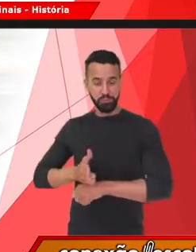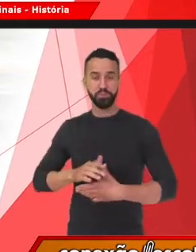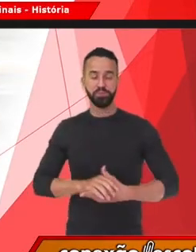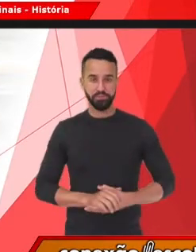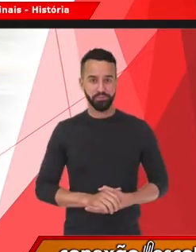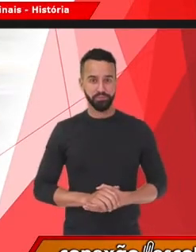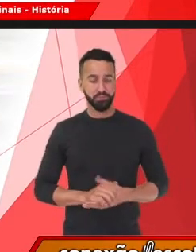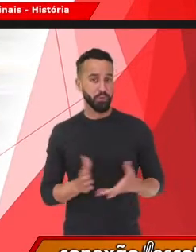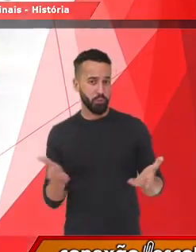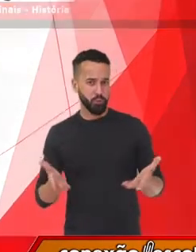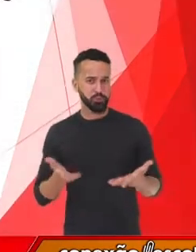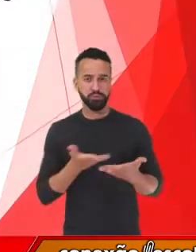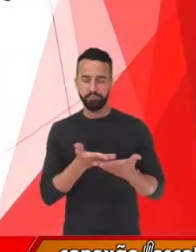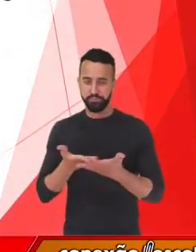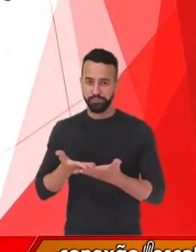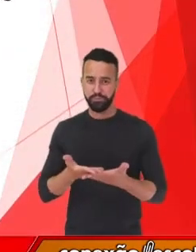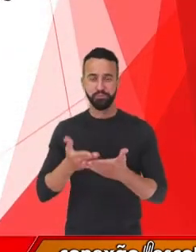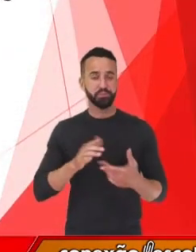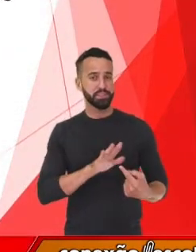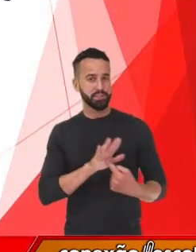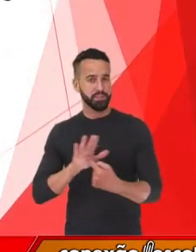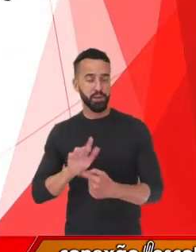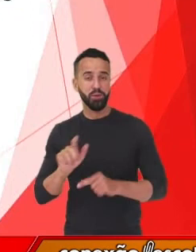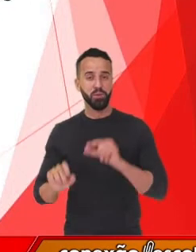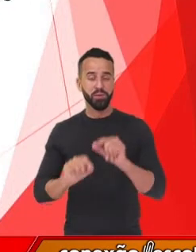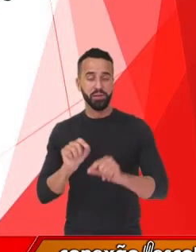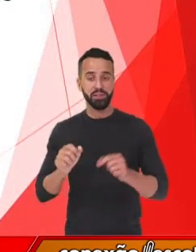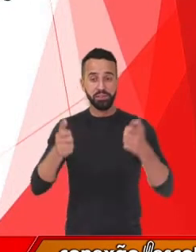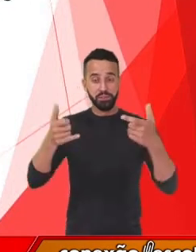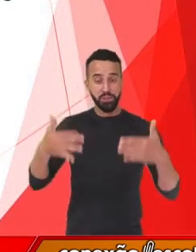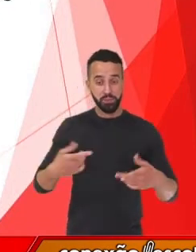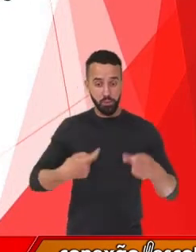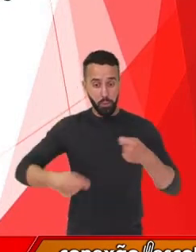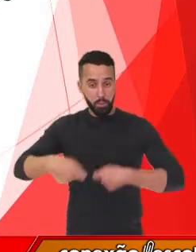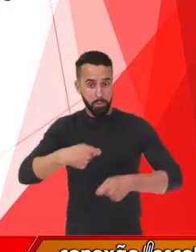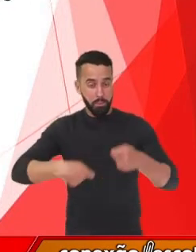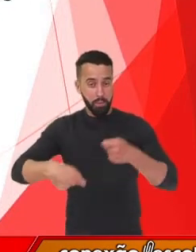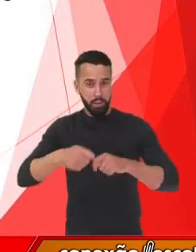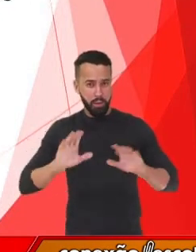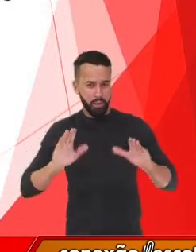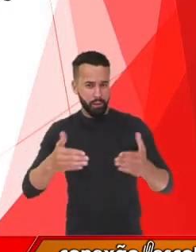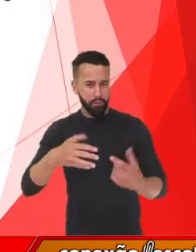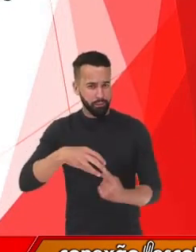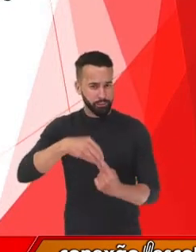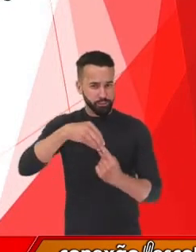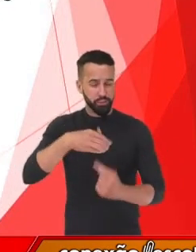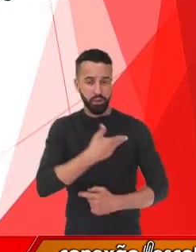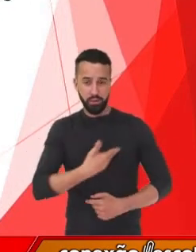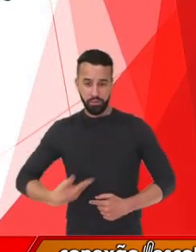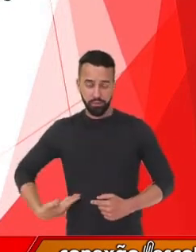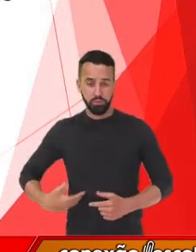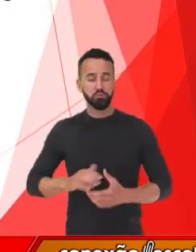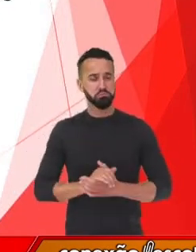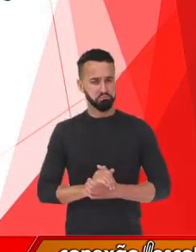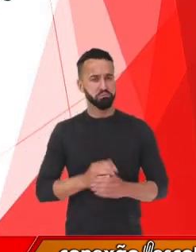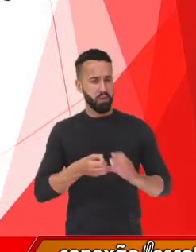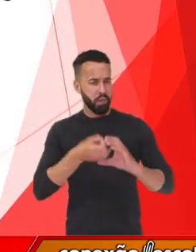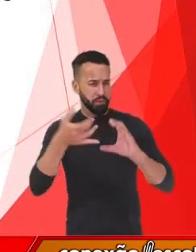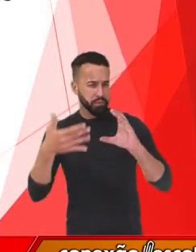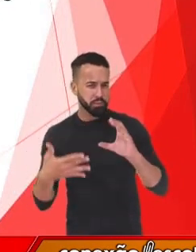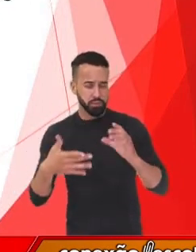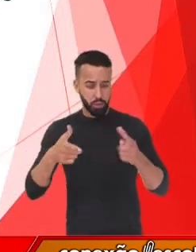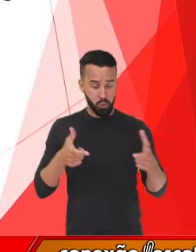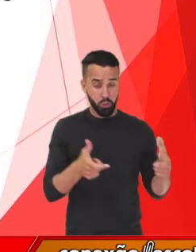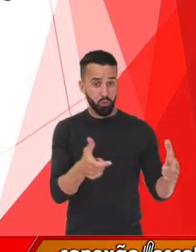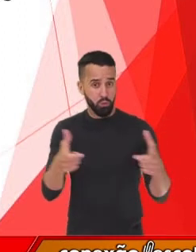Nesta aula, então, será apresentado a definição de mercantilismo, suas características, locais